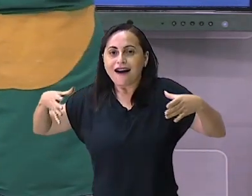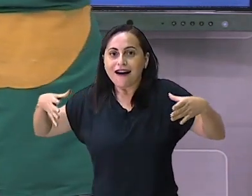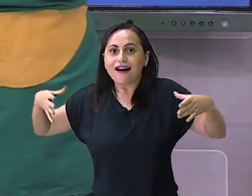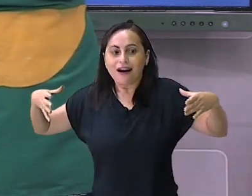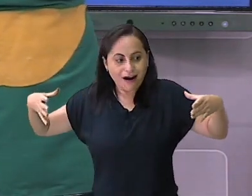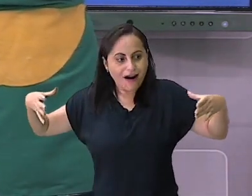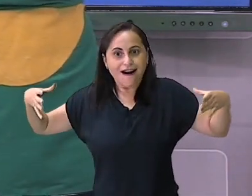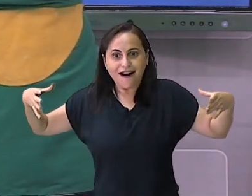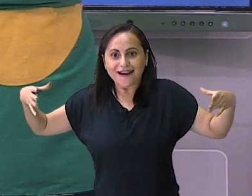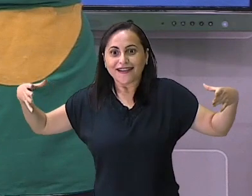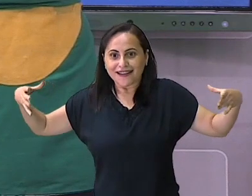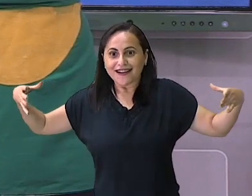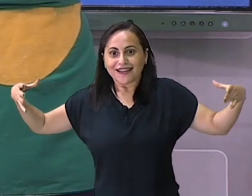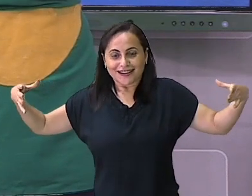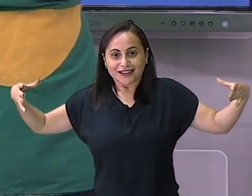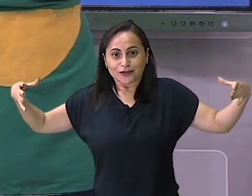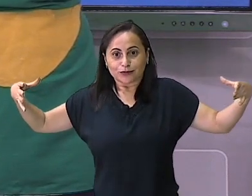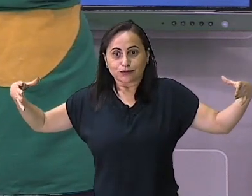lagarta.